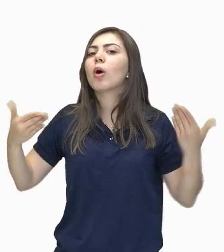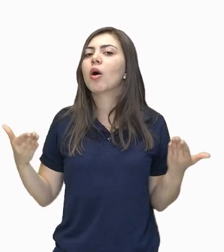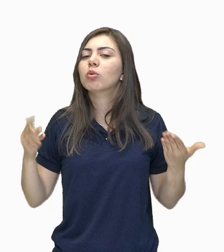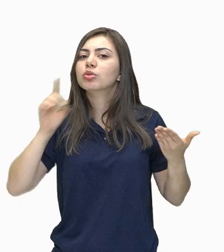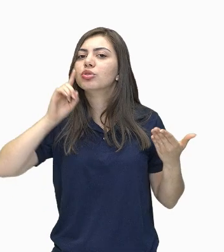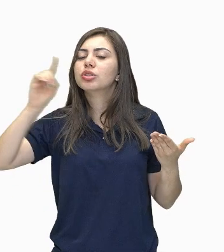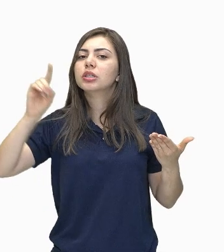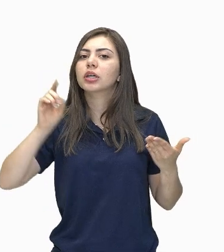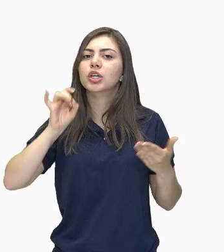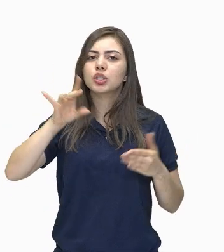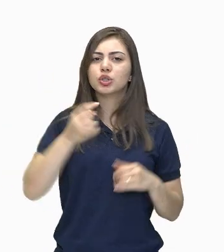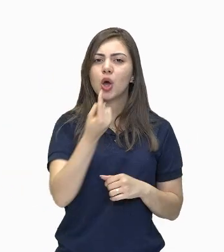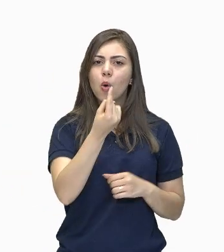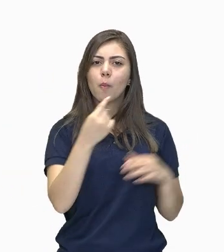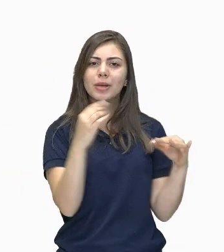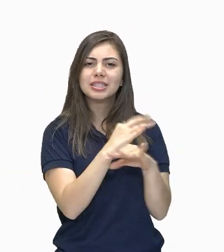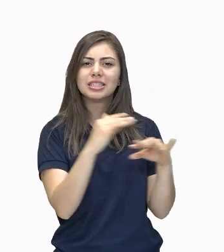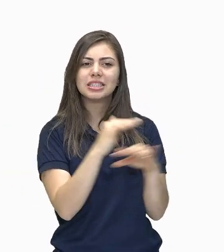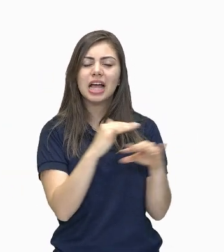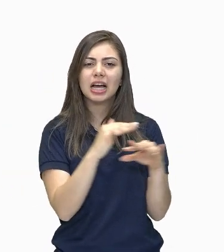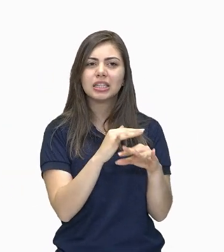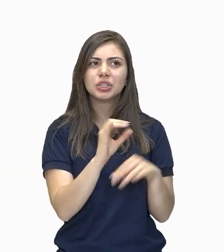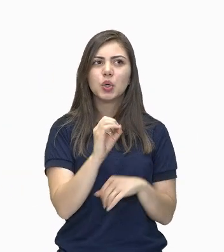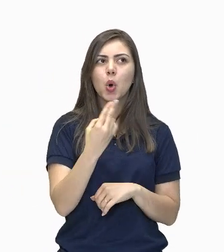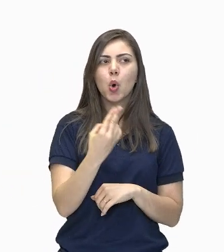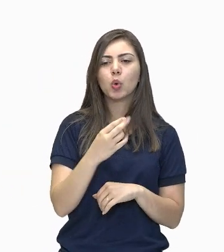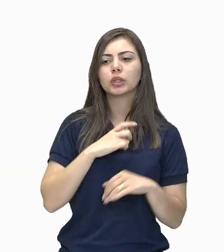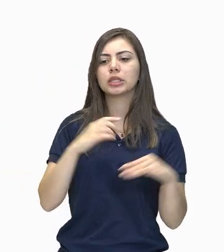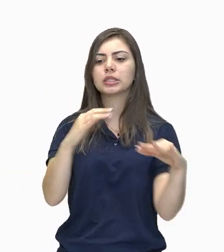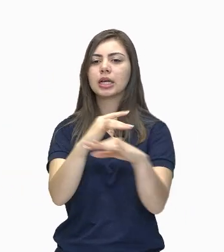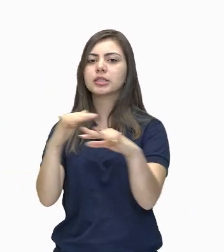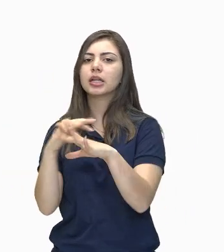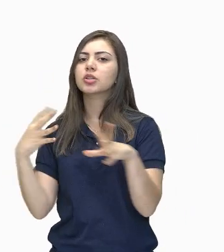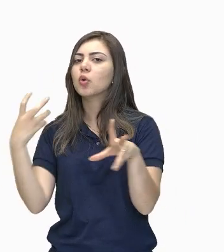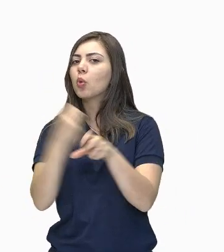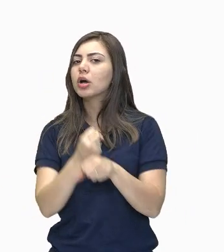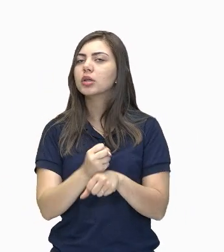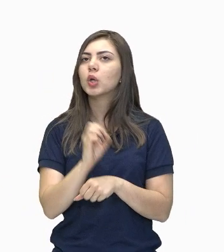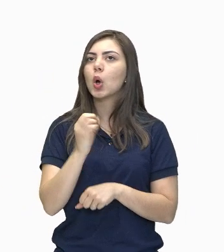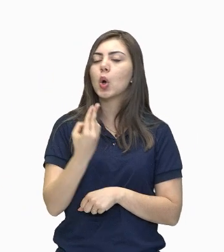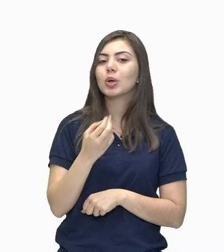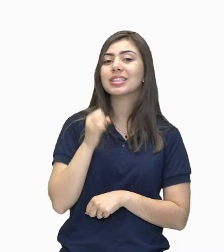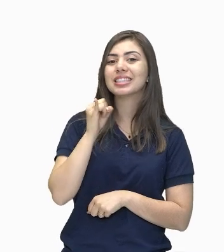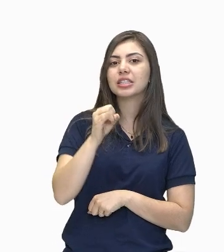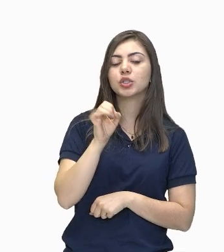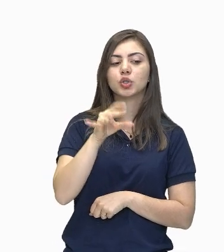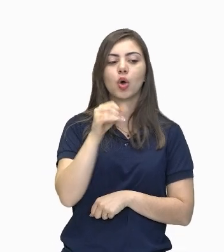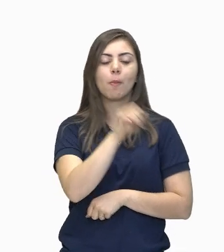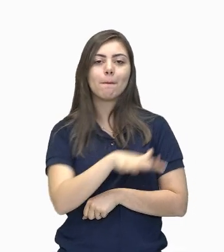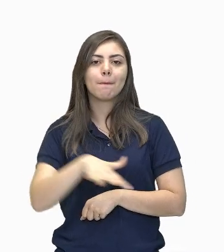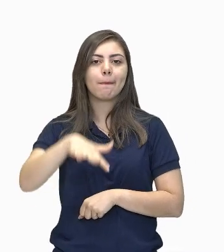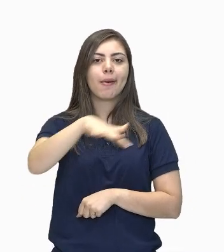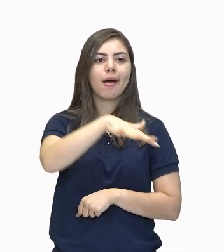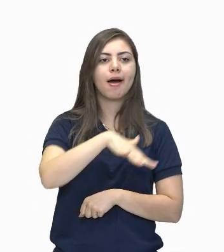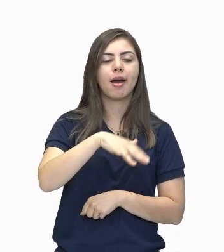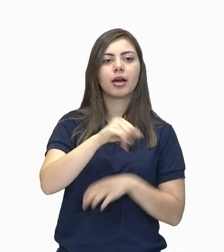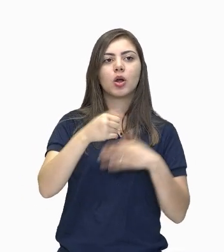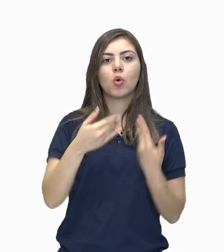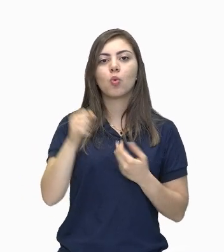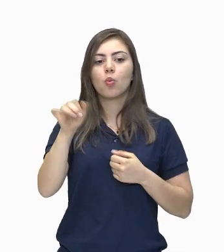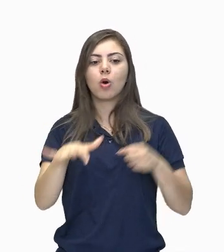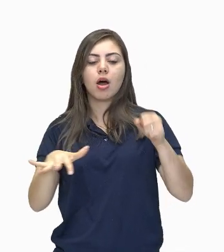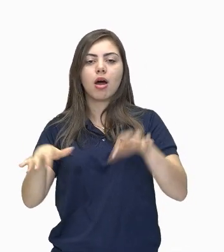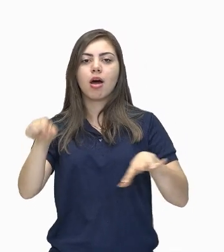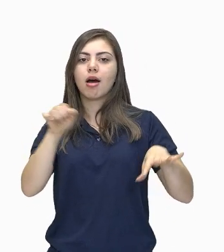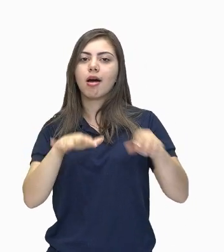única cidade, se vai ser em mais de uma cidade, ou se vai ser em um determinado bairro, ou em vários bairros, né, tudo